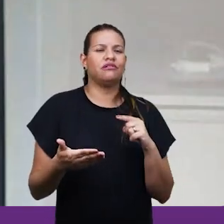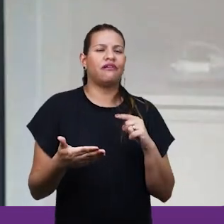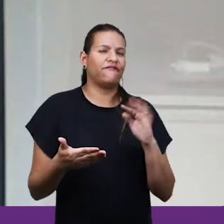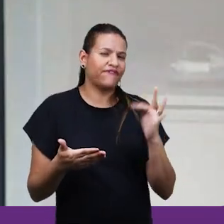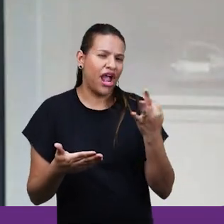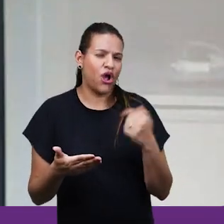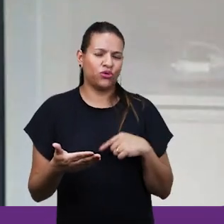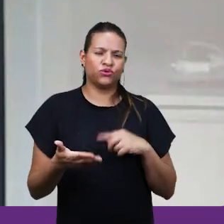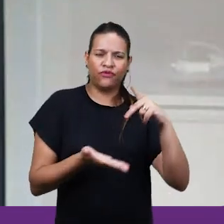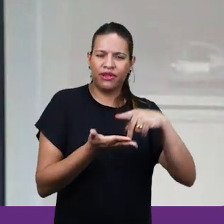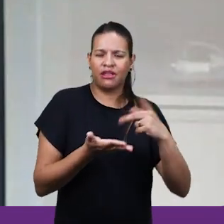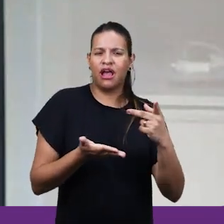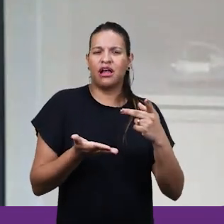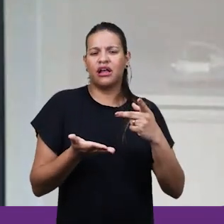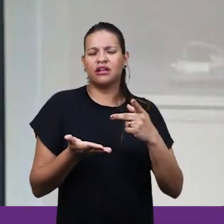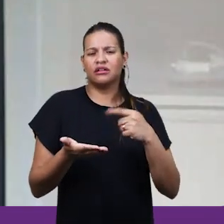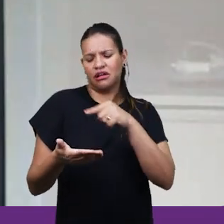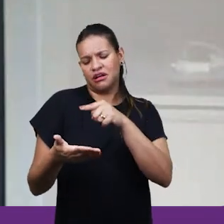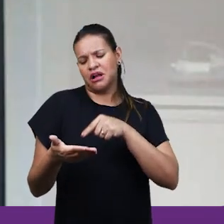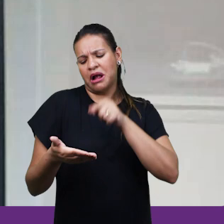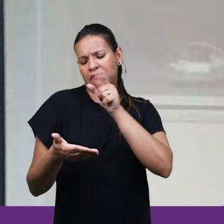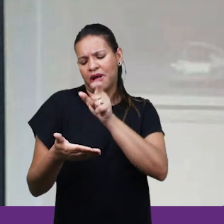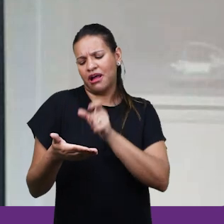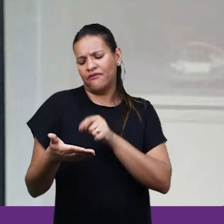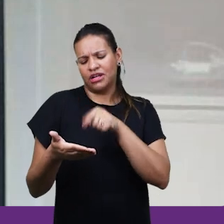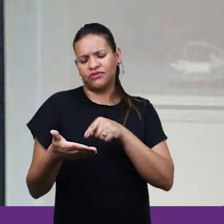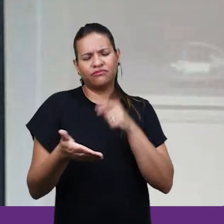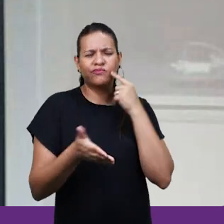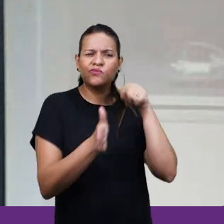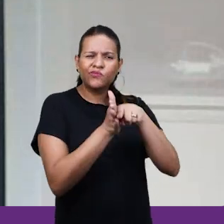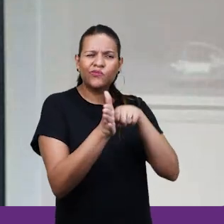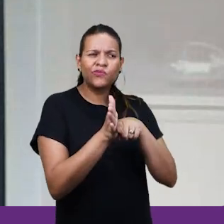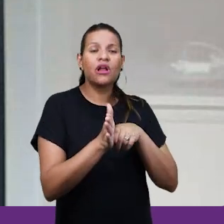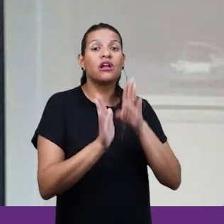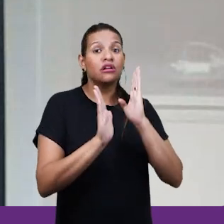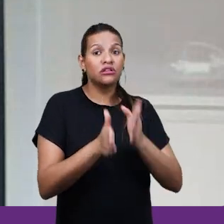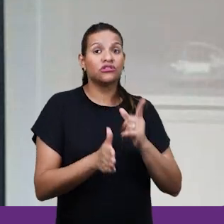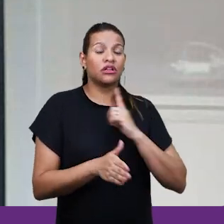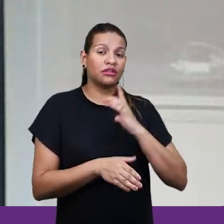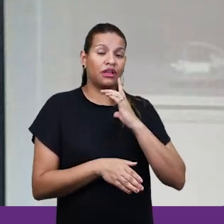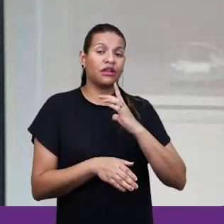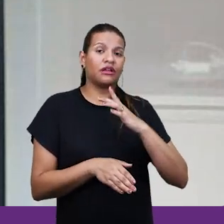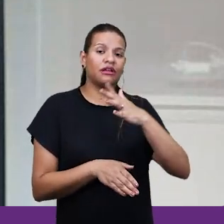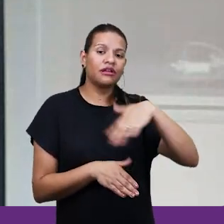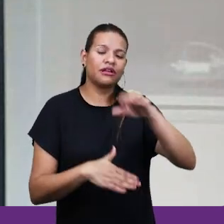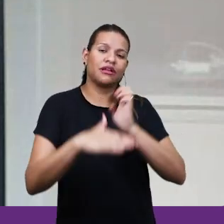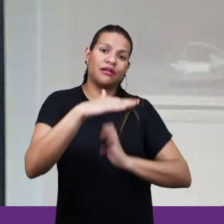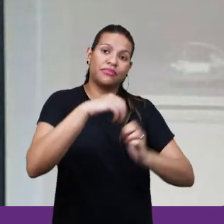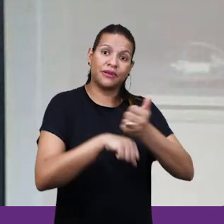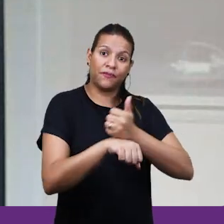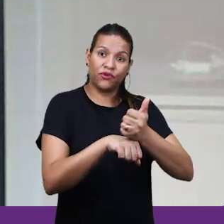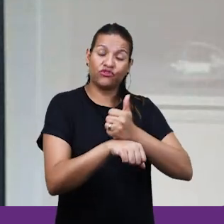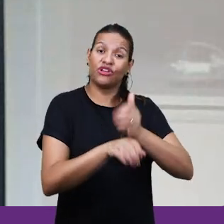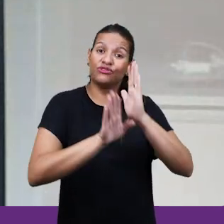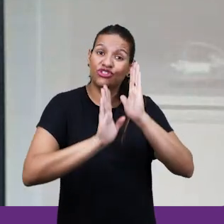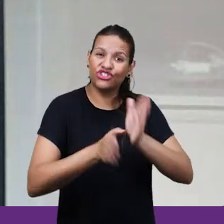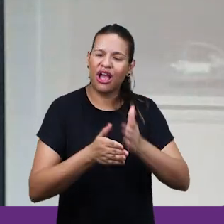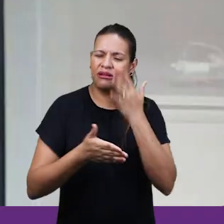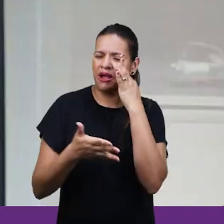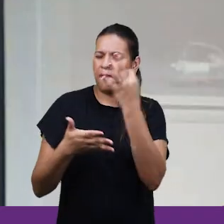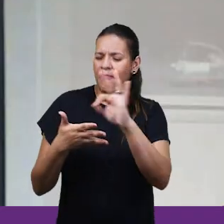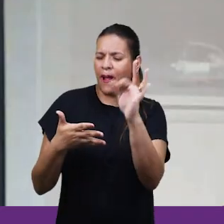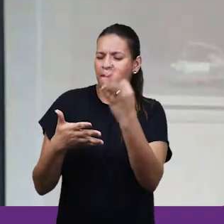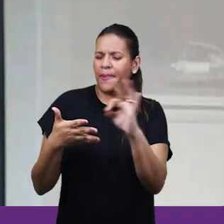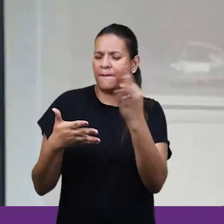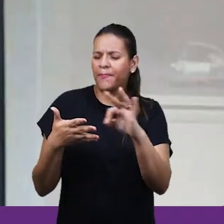muito rápida na internet, com algumas palavras-chave ali que estão naquela mensagem, e já jogar do lado fake